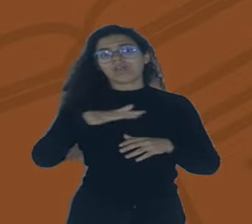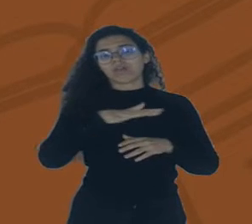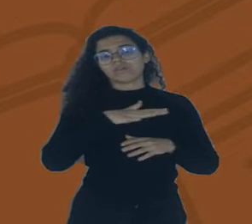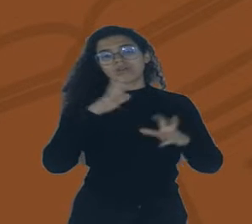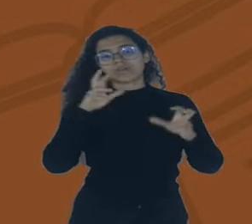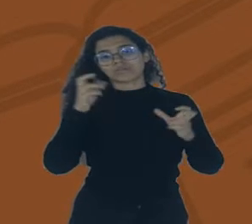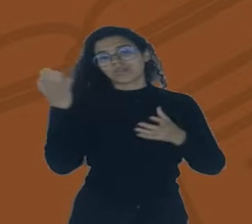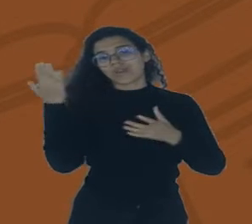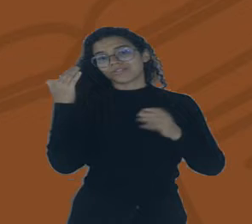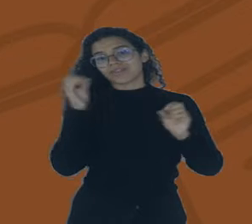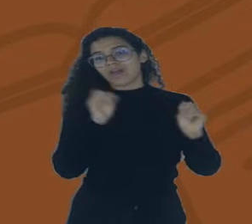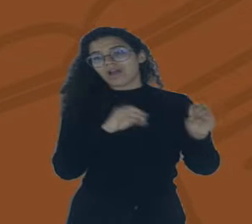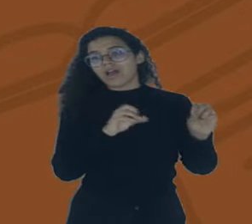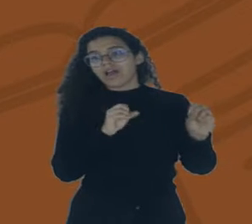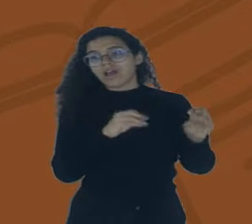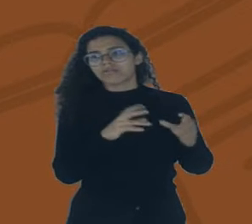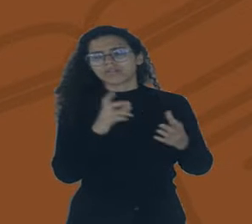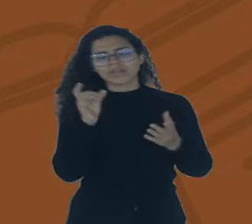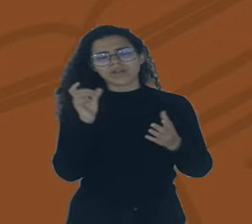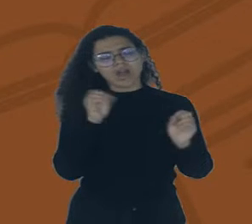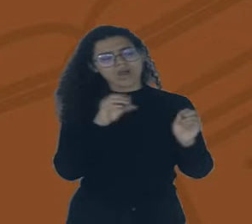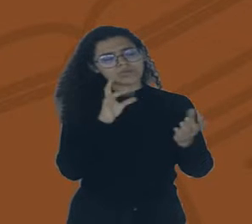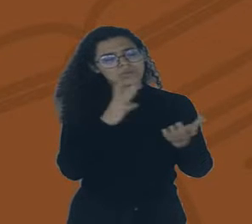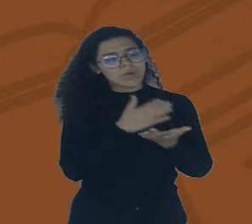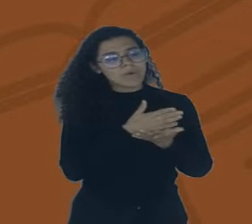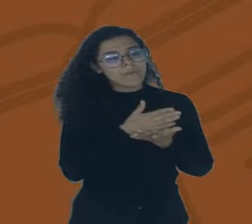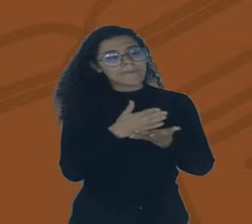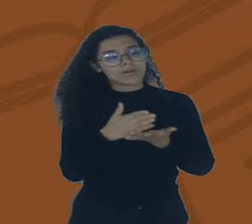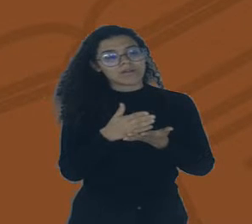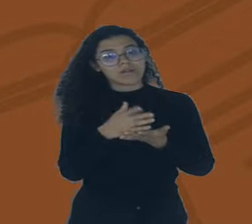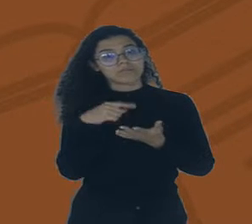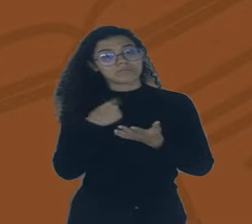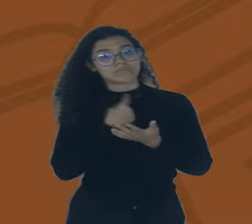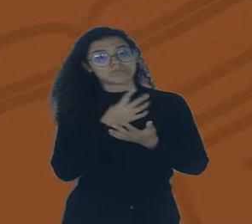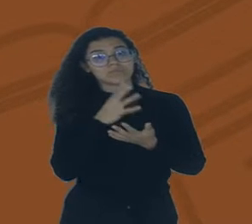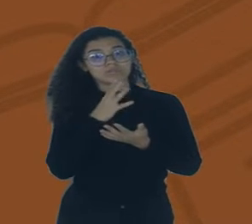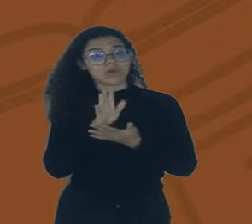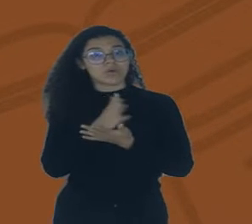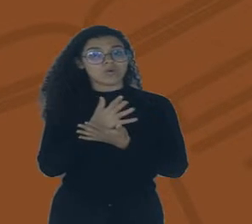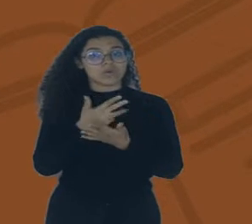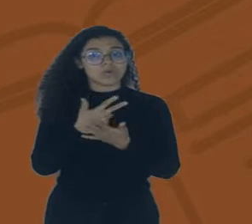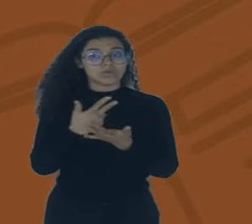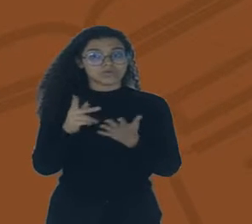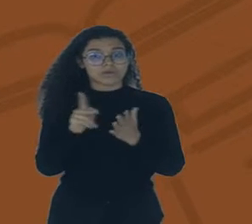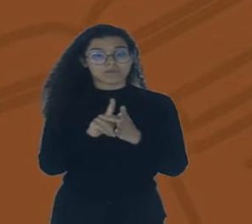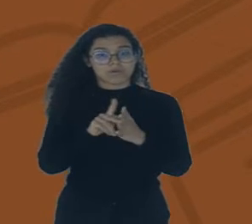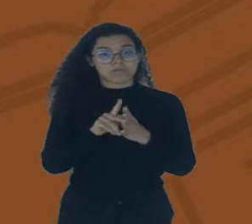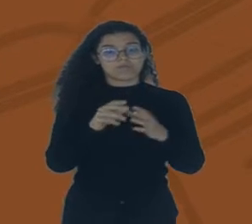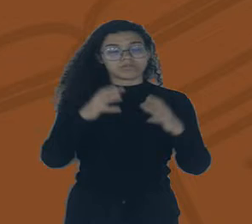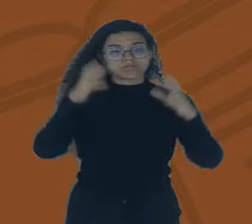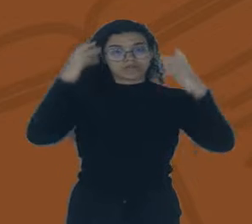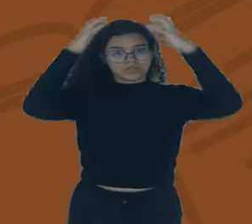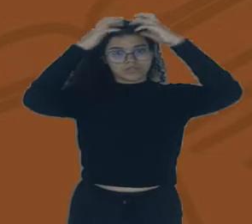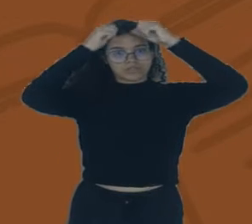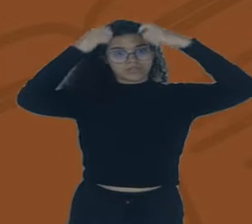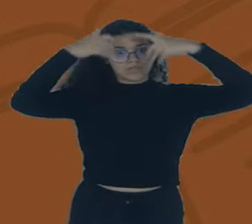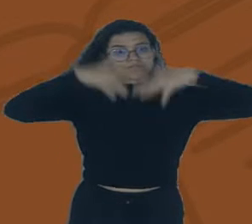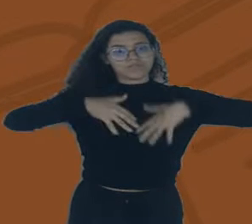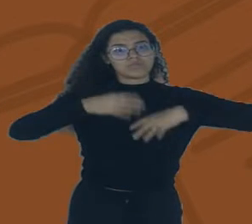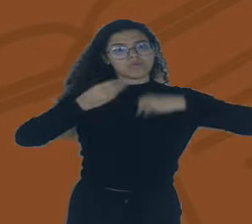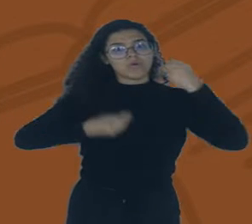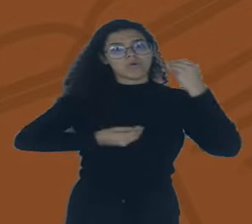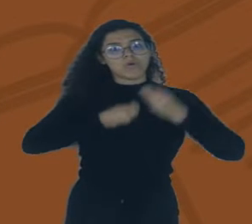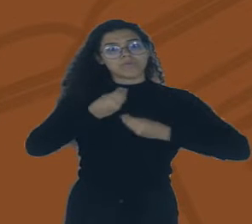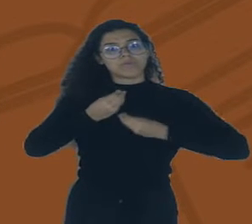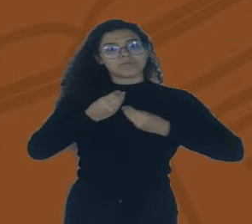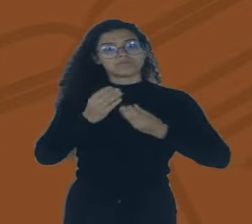parte 1. Foi uma aula introdutória, onde nós conhecemos algumas funções do sistema nervoso, como é dividido o sistema nervoso, quais